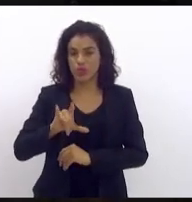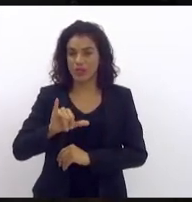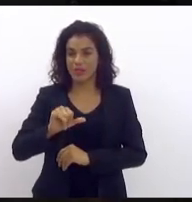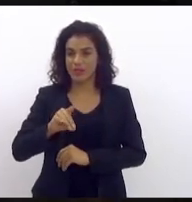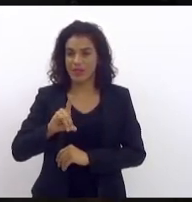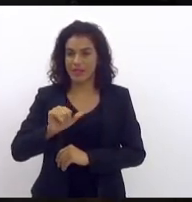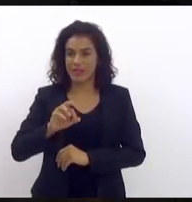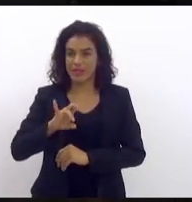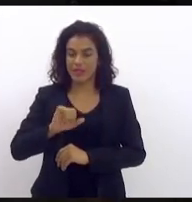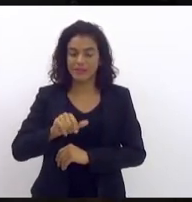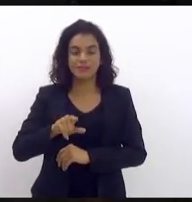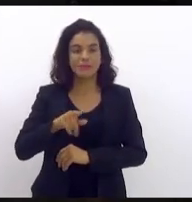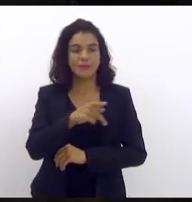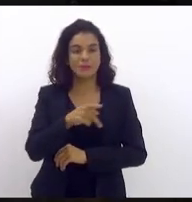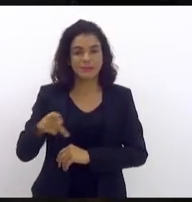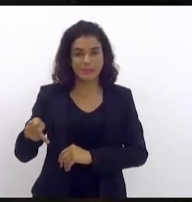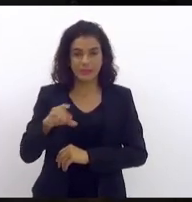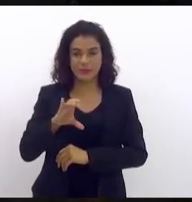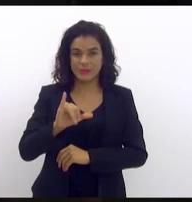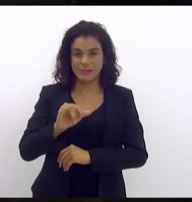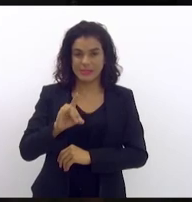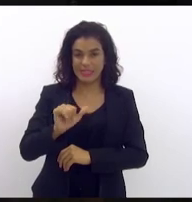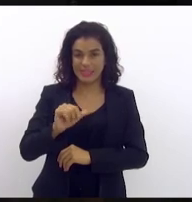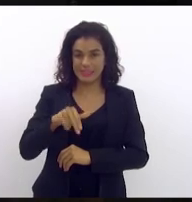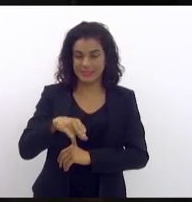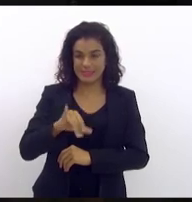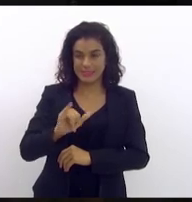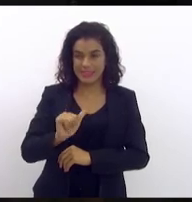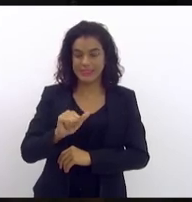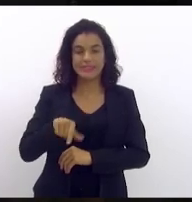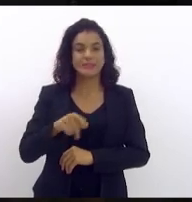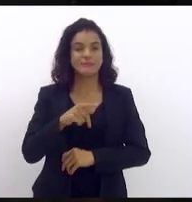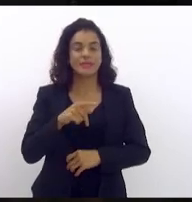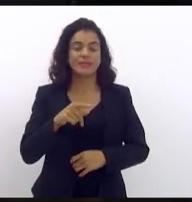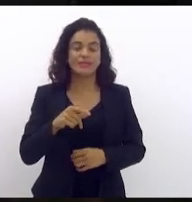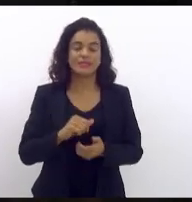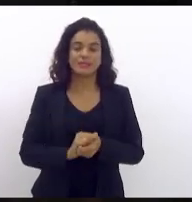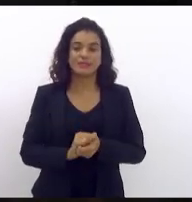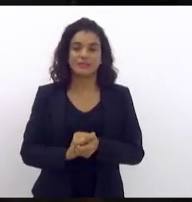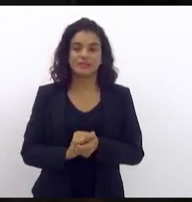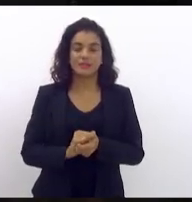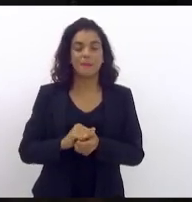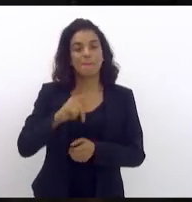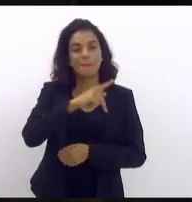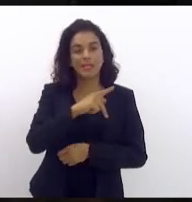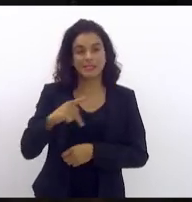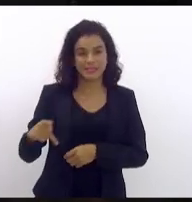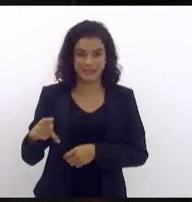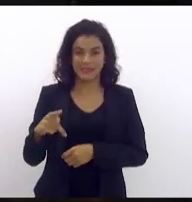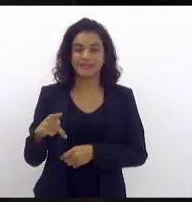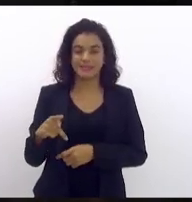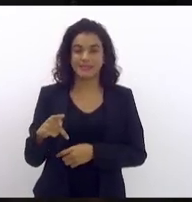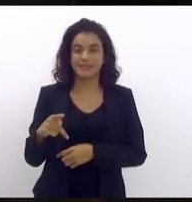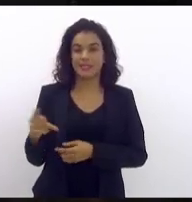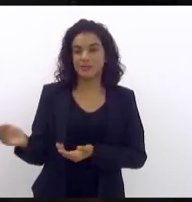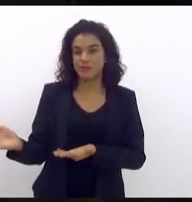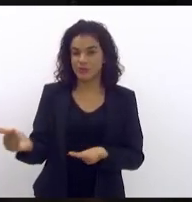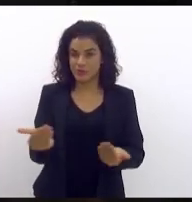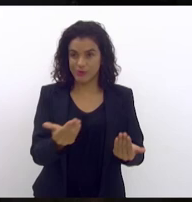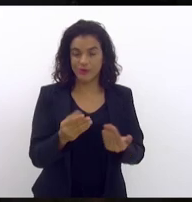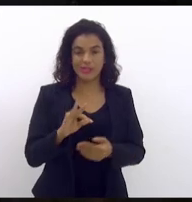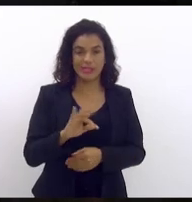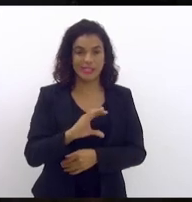Municipal do cidadania Lourenço Marques presidente da Juventude do Dc